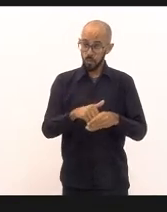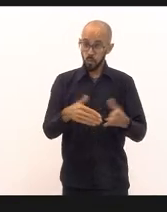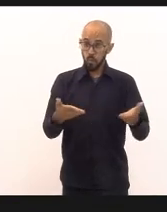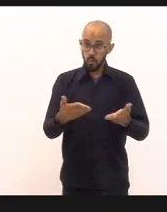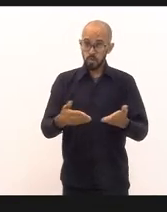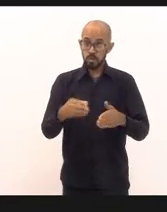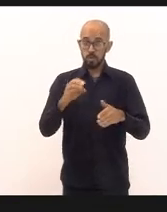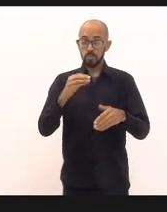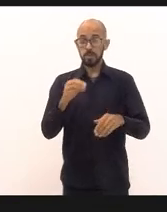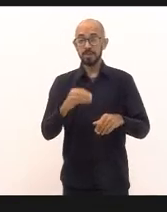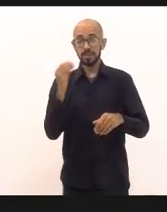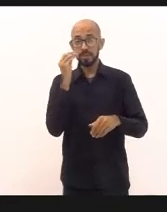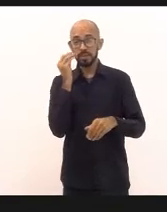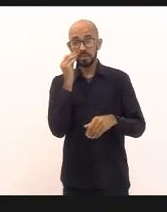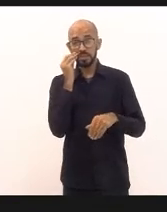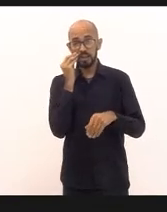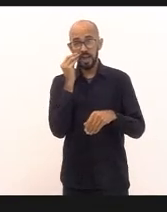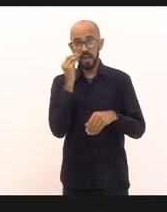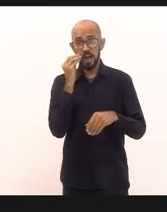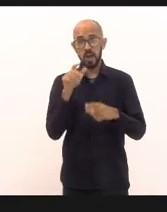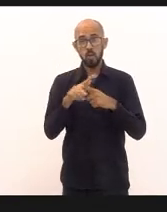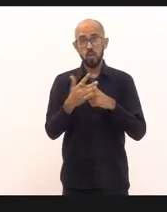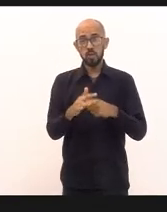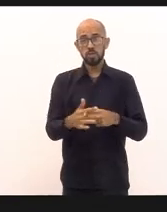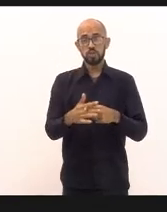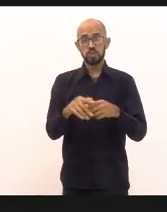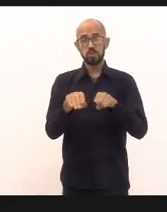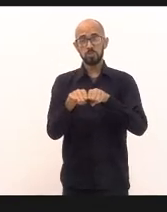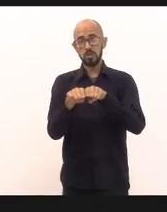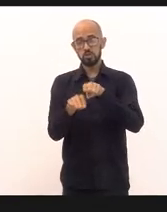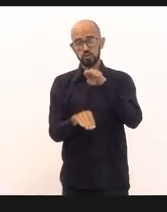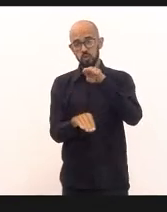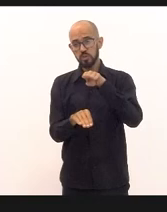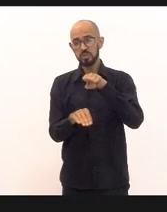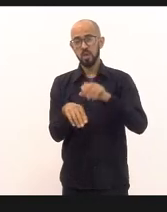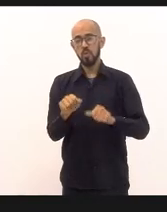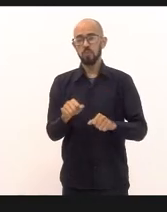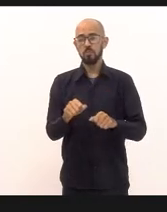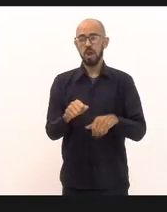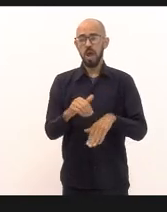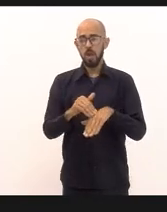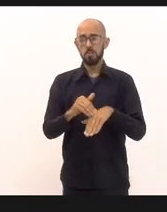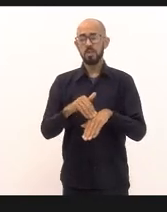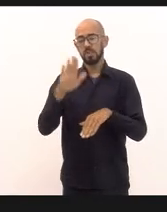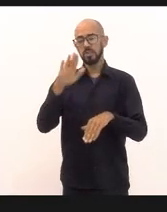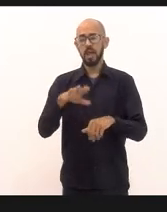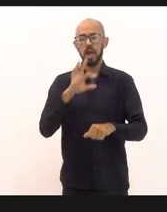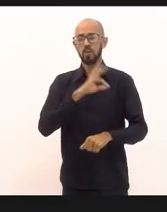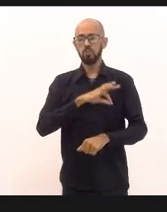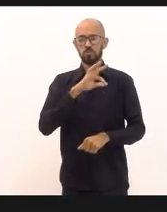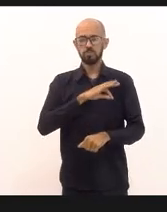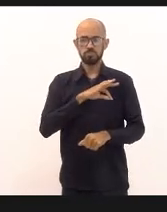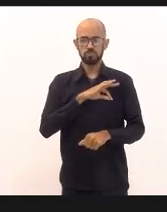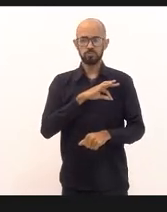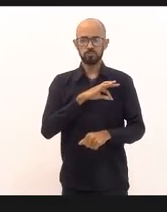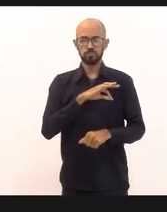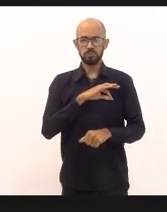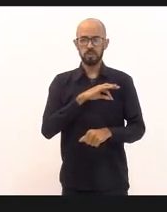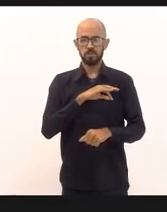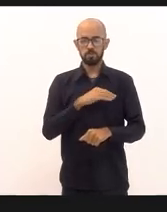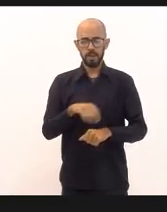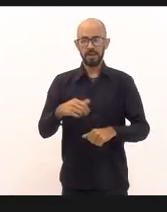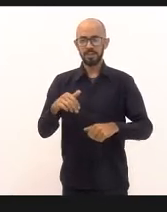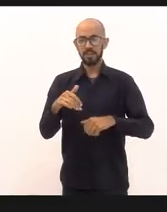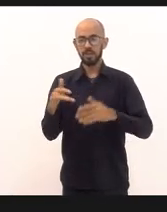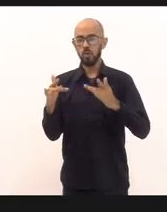desfazer uma distorção. A gente votou para aumentar o valor da remuneração paga a quem está na ponta, a quem